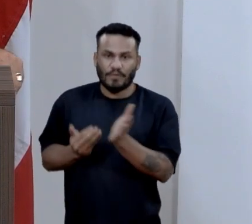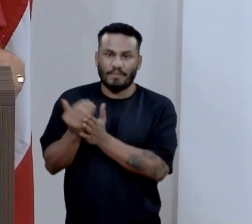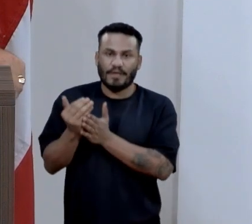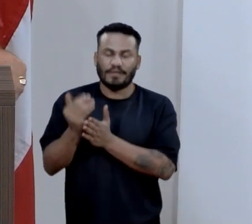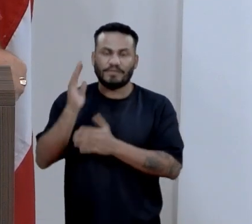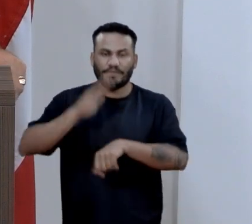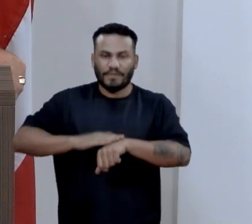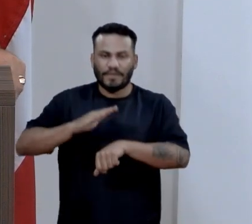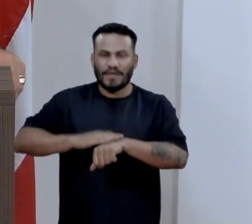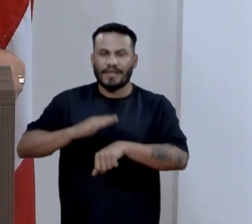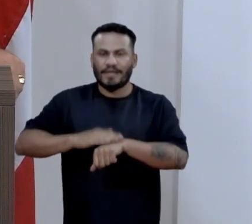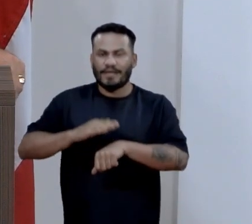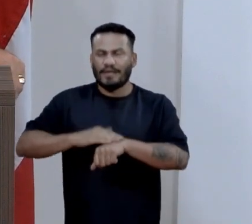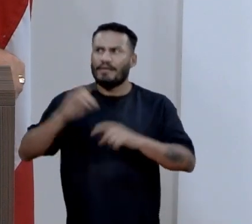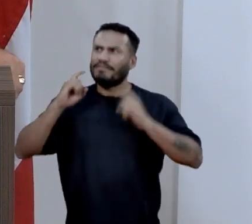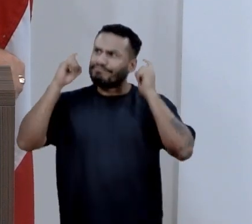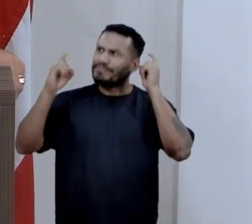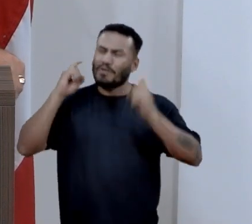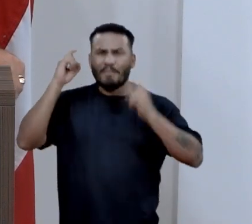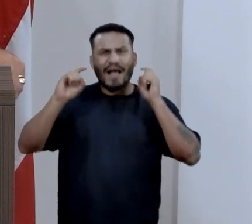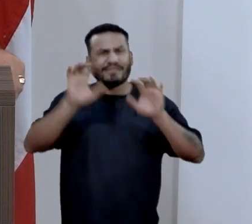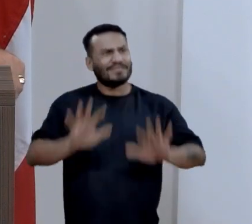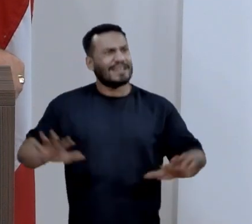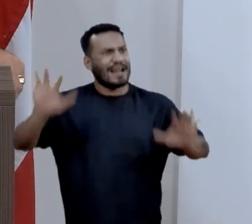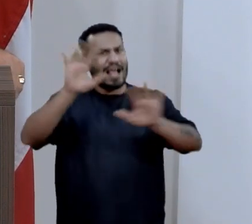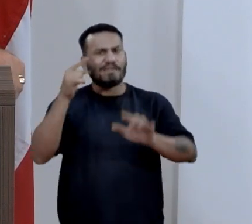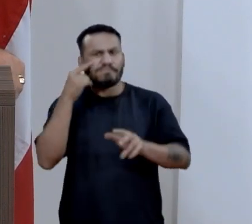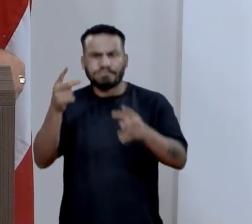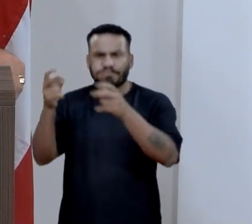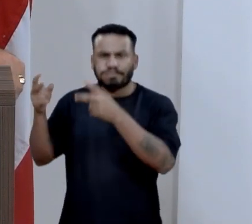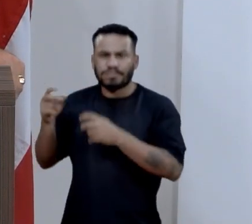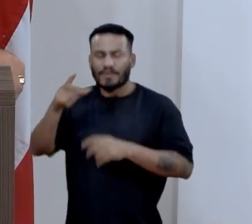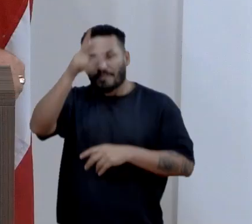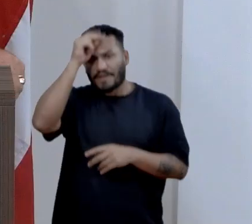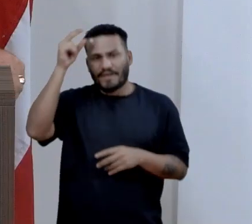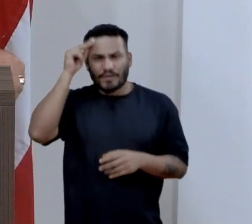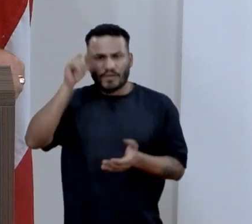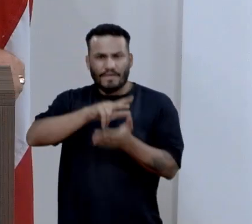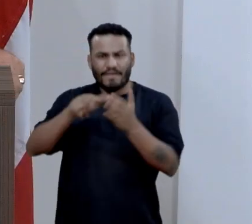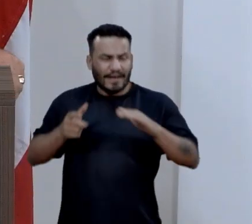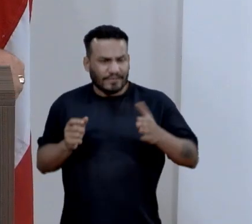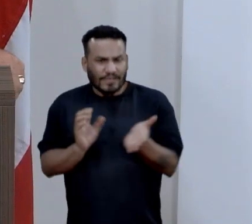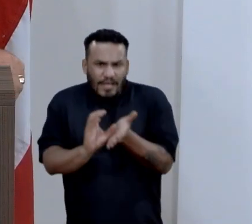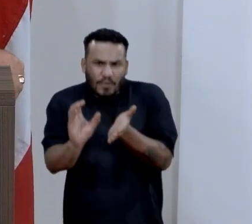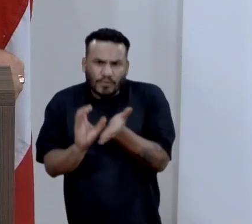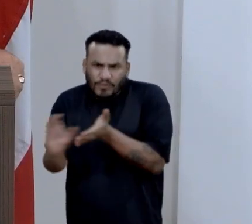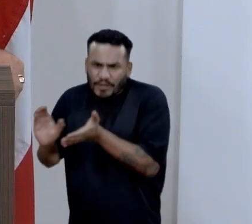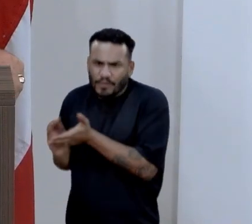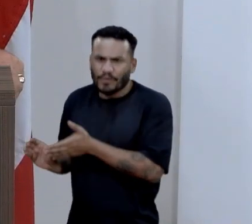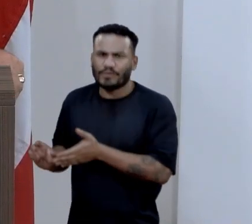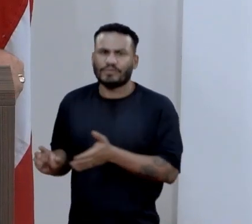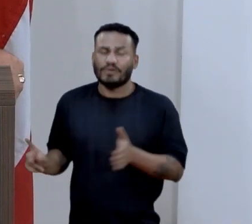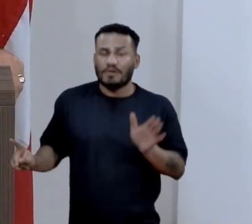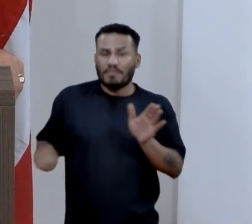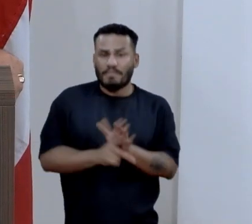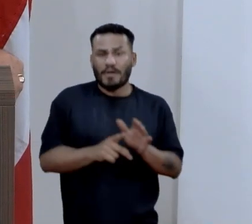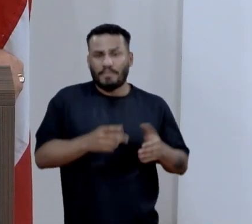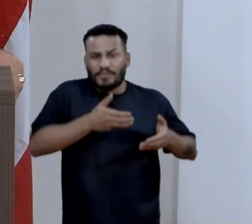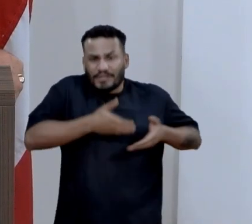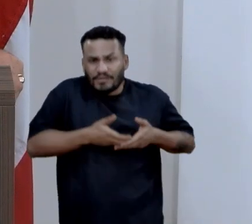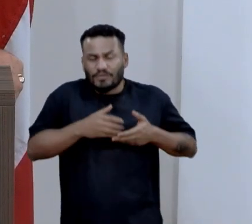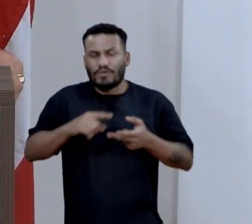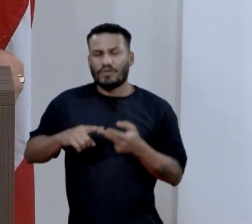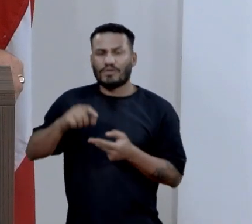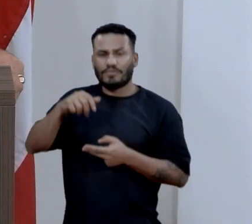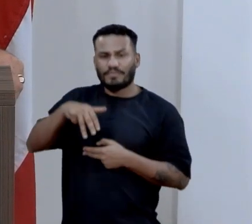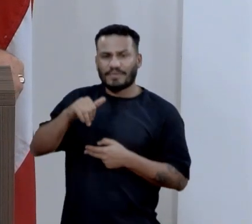realmente fiquei bastante preocupado com o cenário que eu vi lá. A prefeitura está colocando bastante recurso lá, né? Coloca mais que o próprio Santo Antônio, o próprio Hospital Misericórdia,